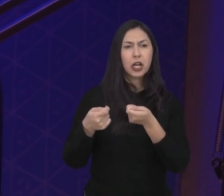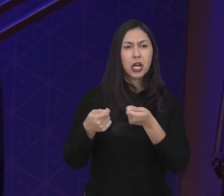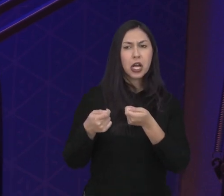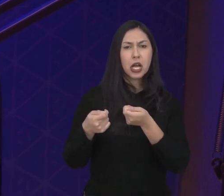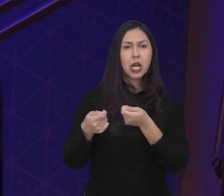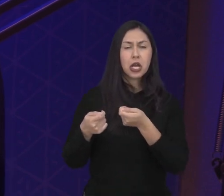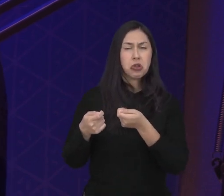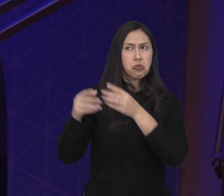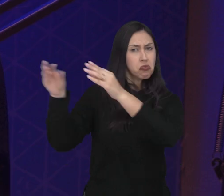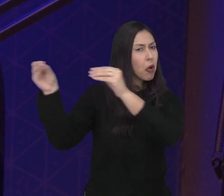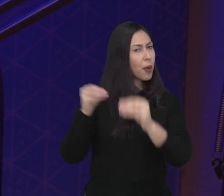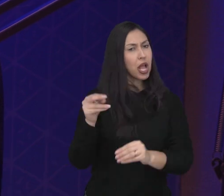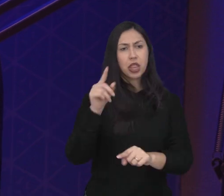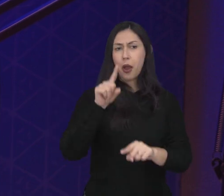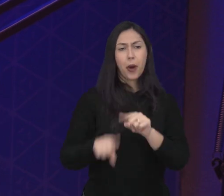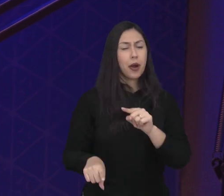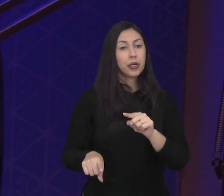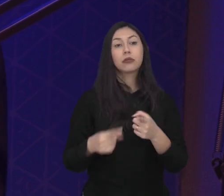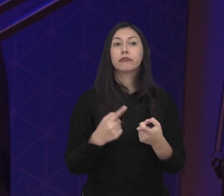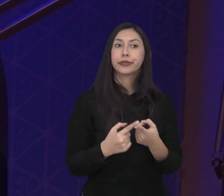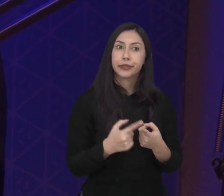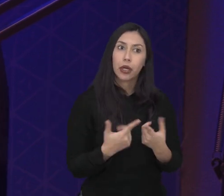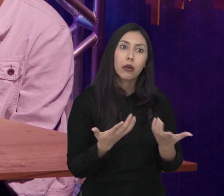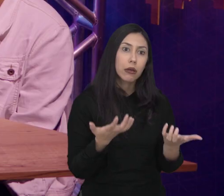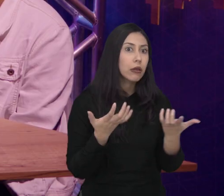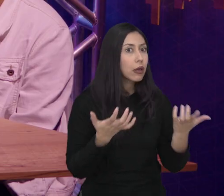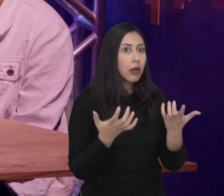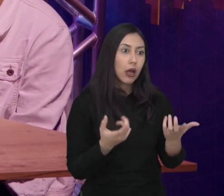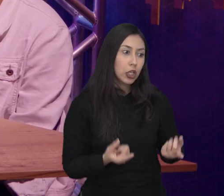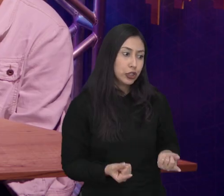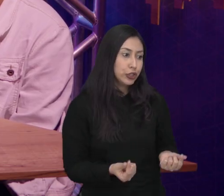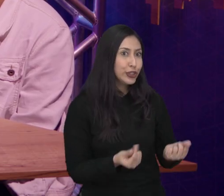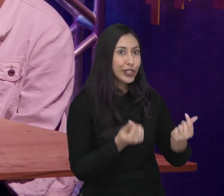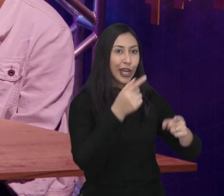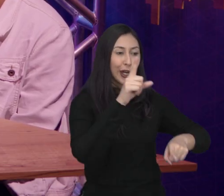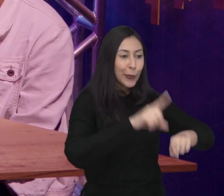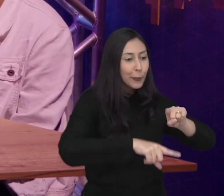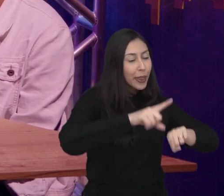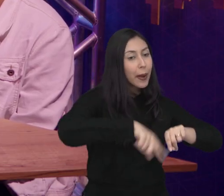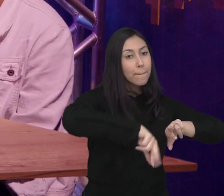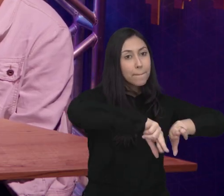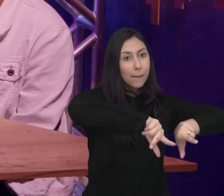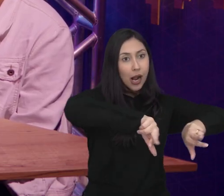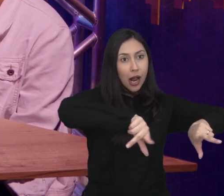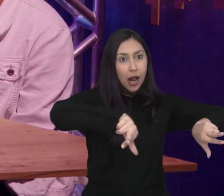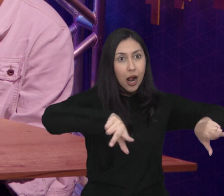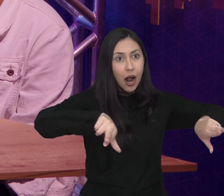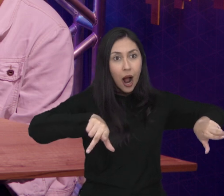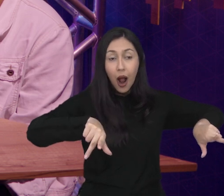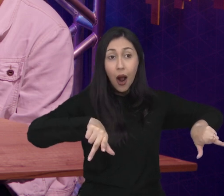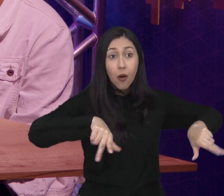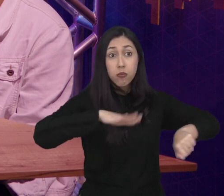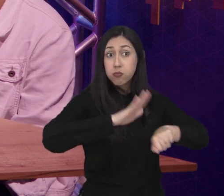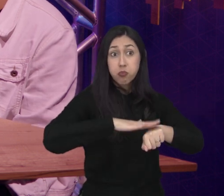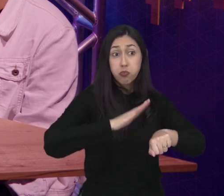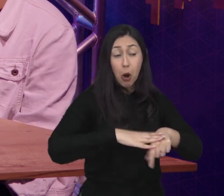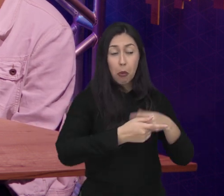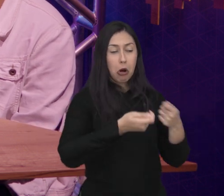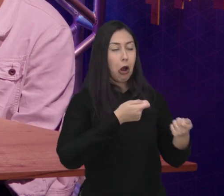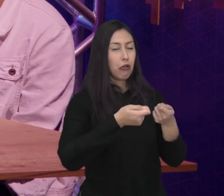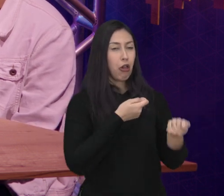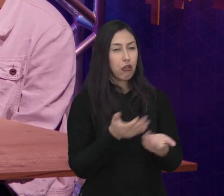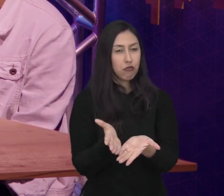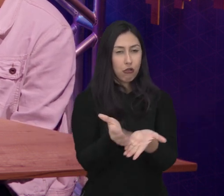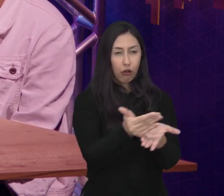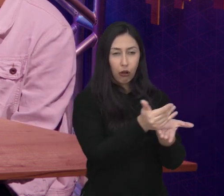outros imigrantes, né, de outros países, porque, lógico, eles queriam que todas as riquezas, tudo que fosse, né, aqui do Brasil, fosse controlado